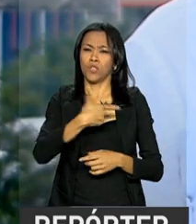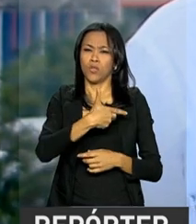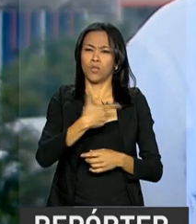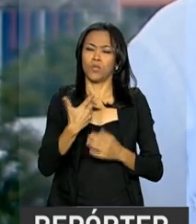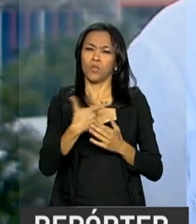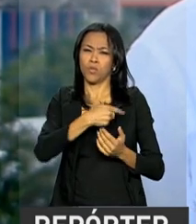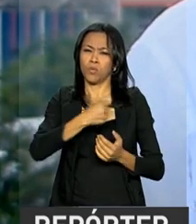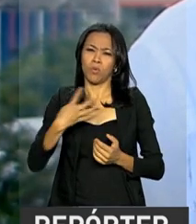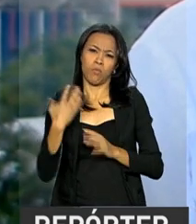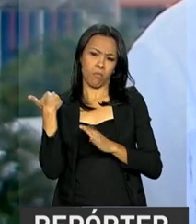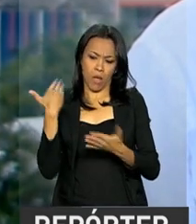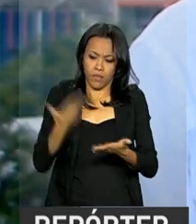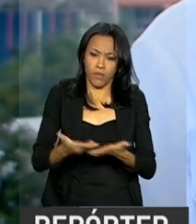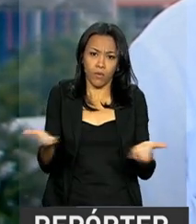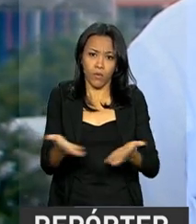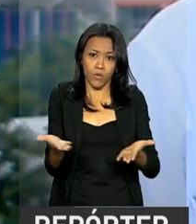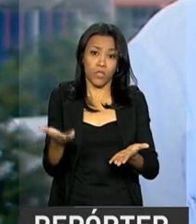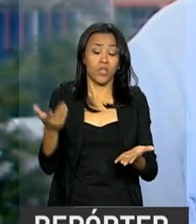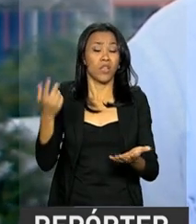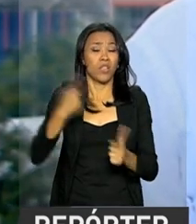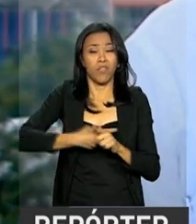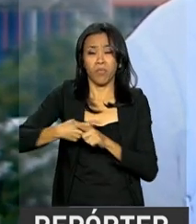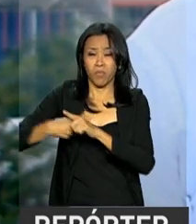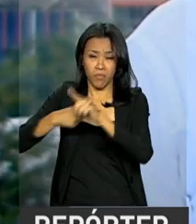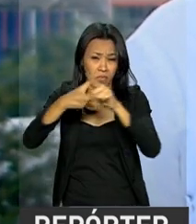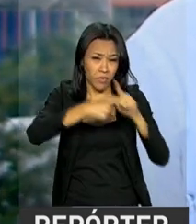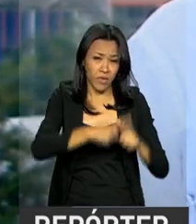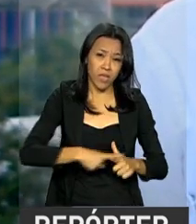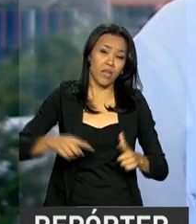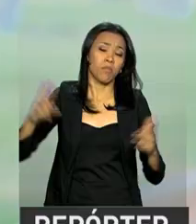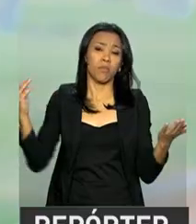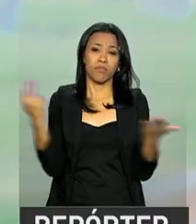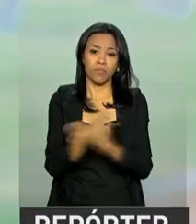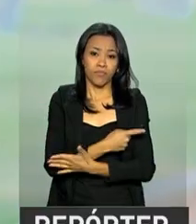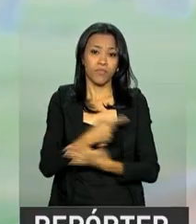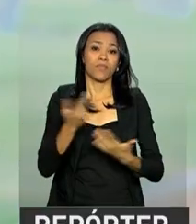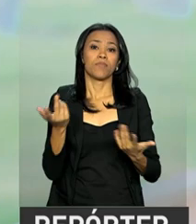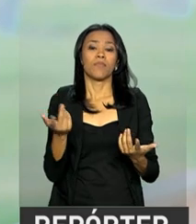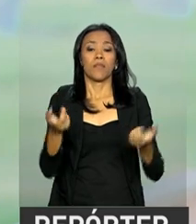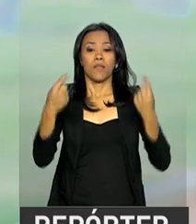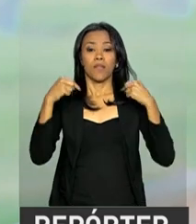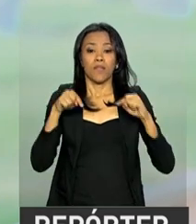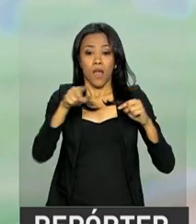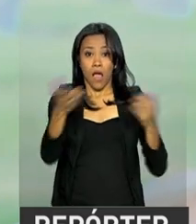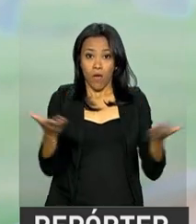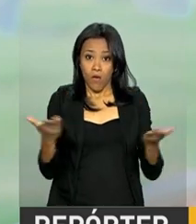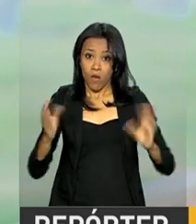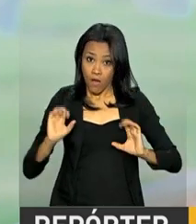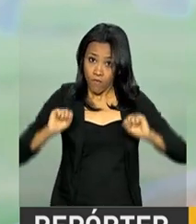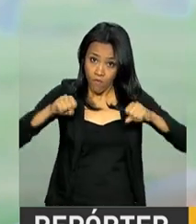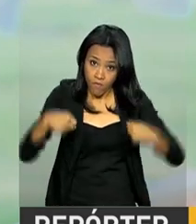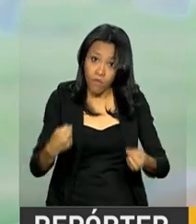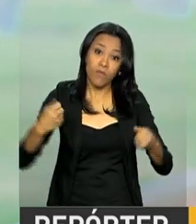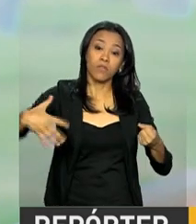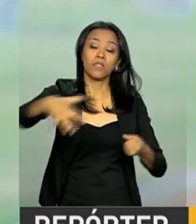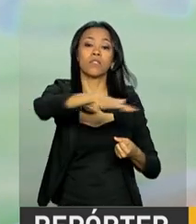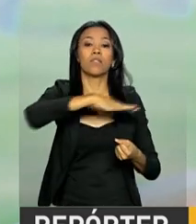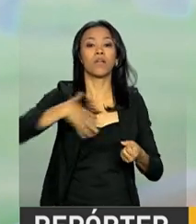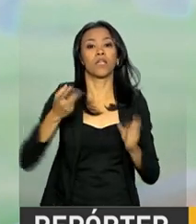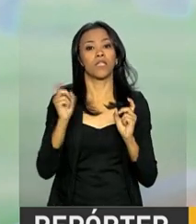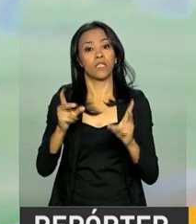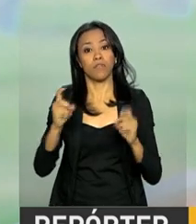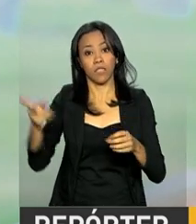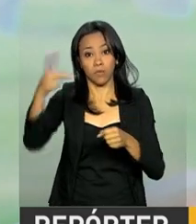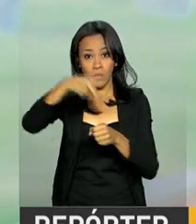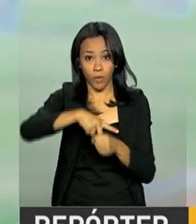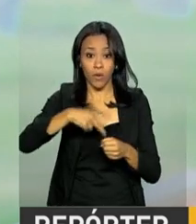queda do preço do barril do petróleo e toda a crise internacional da indústria de óleo e gás. A perspectiva de retomada do setor petrolífero no país vem com